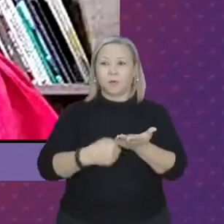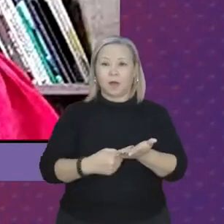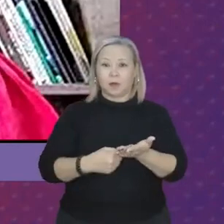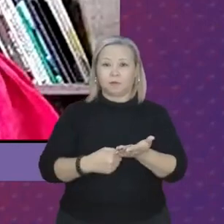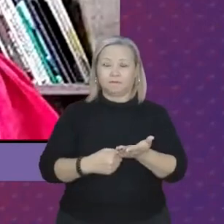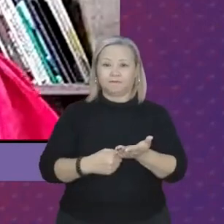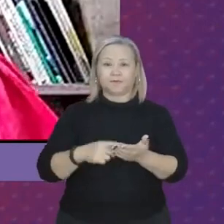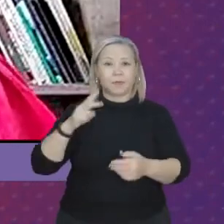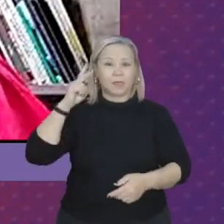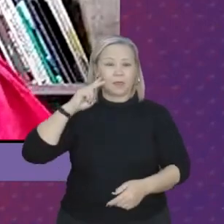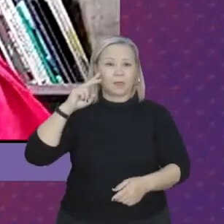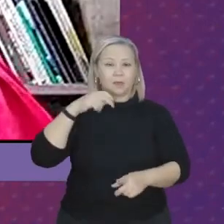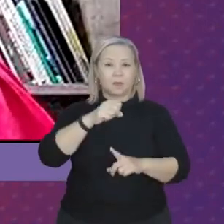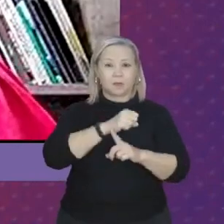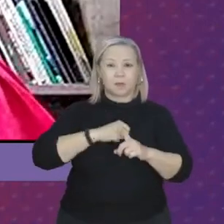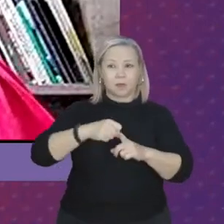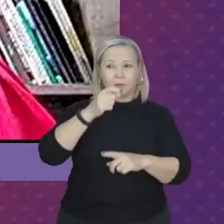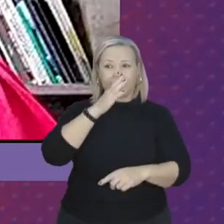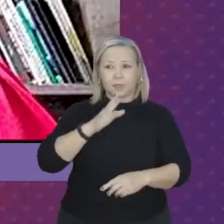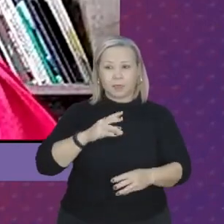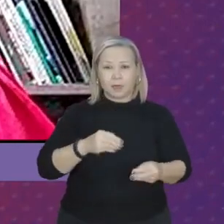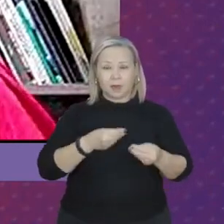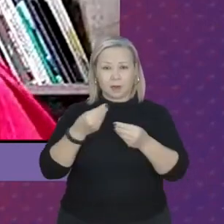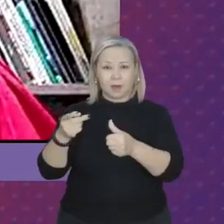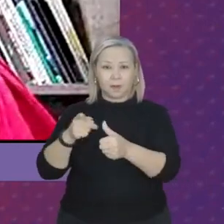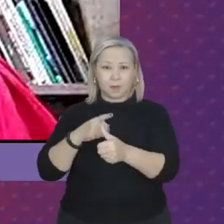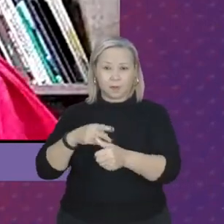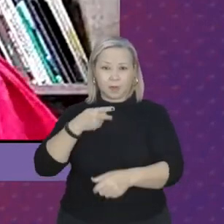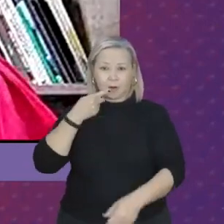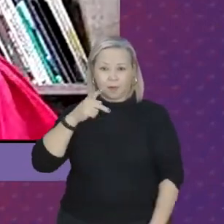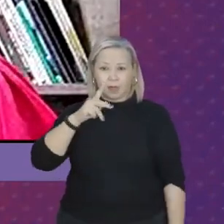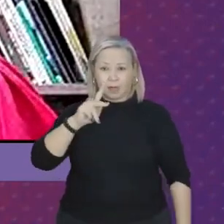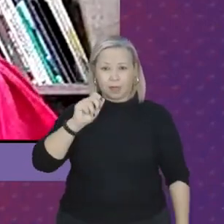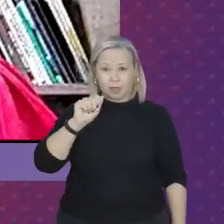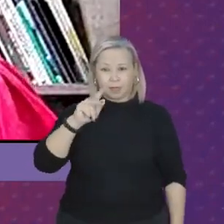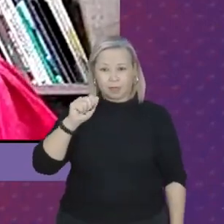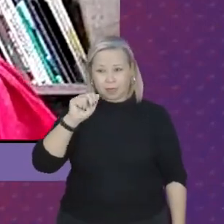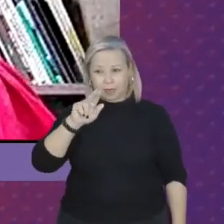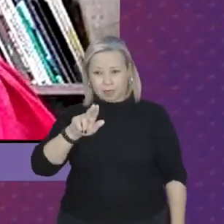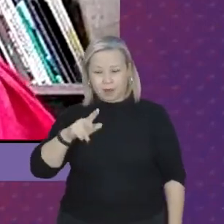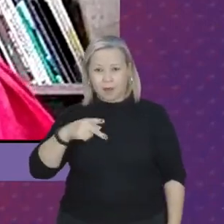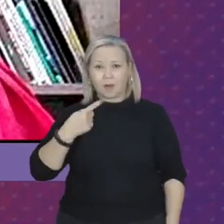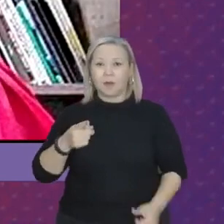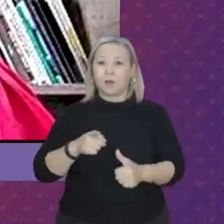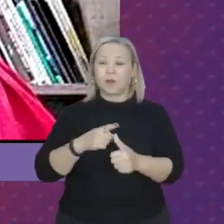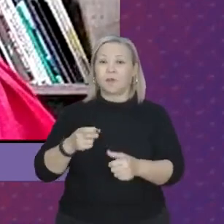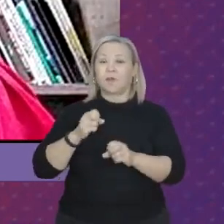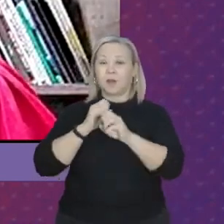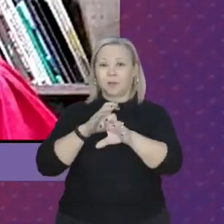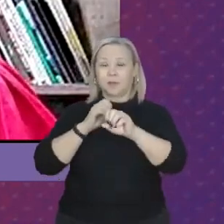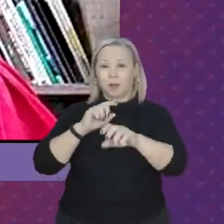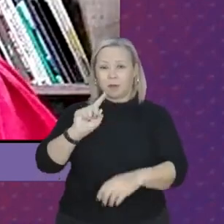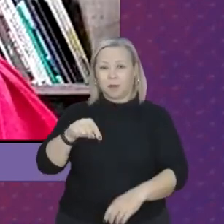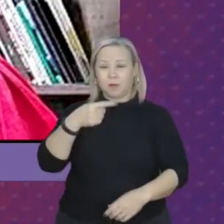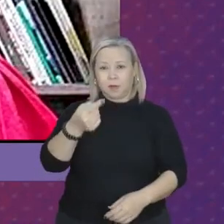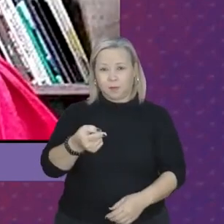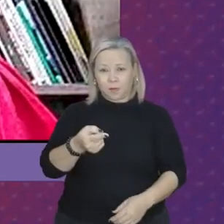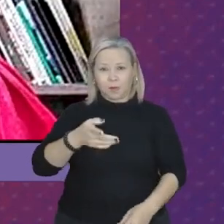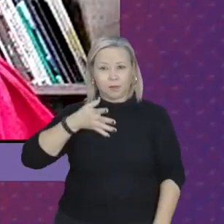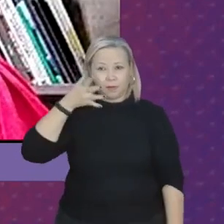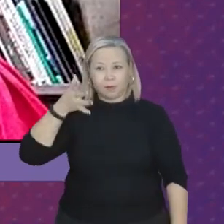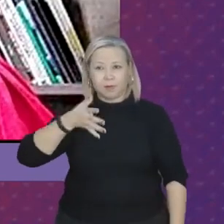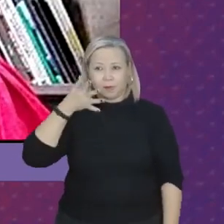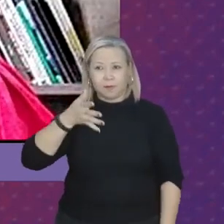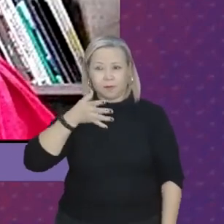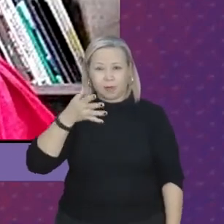sociedade brasileira? Vou passar primeiro para a Cacau, que foi quem deu a aula, e aí depois eu passo